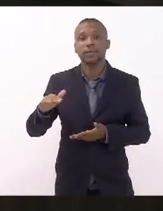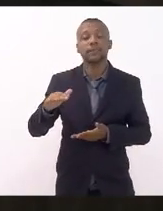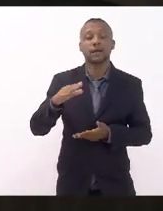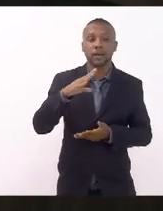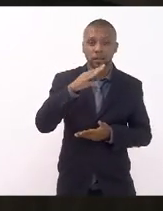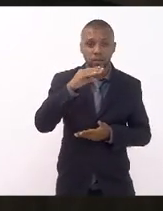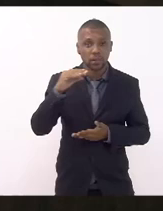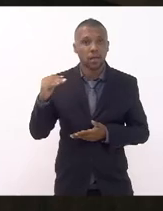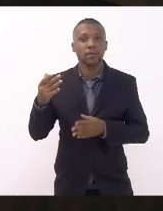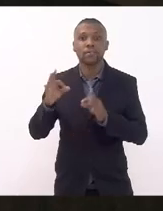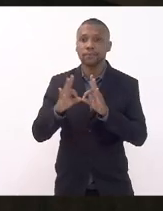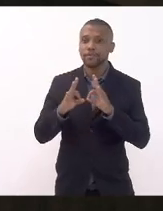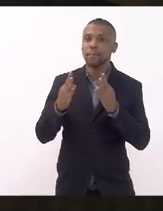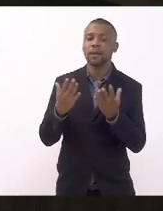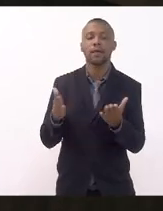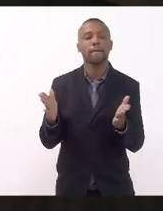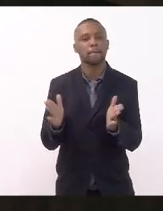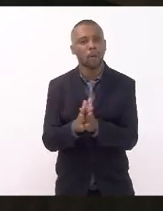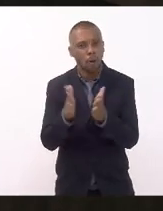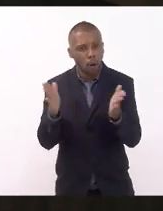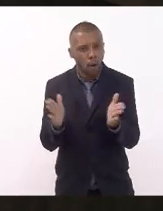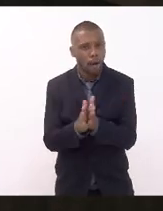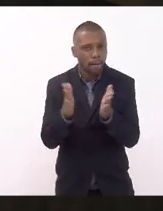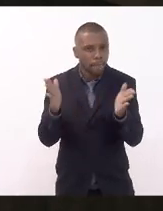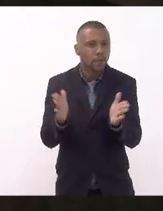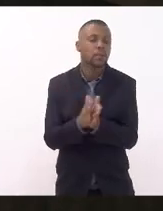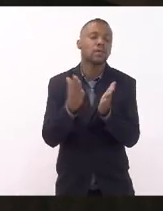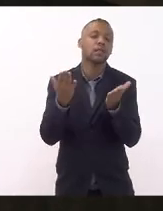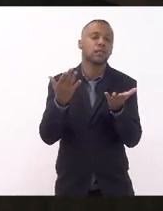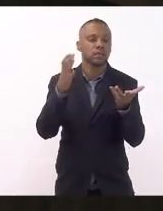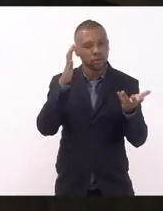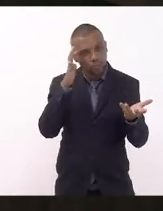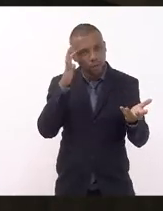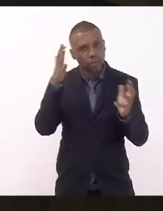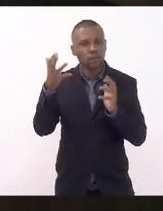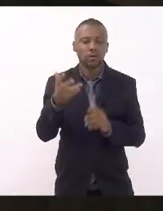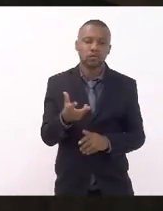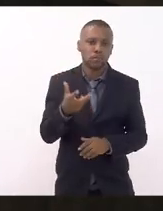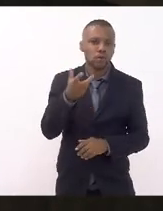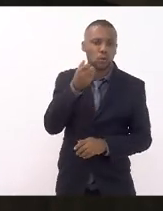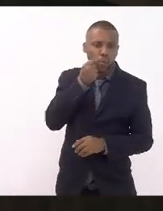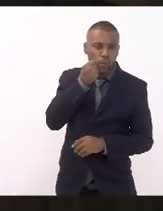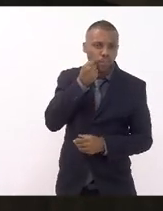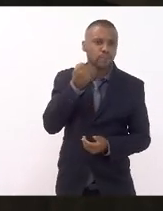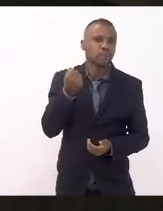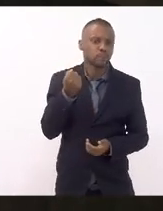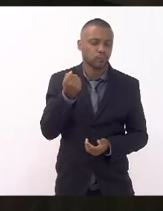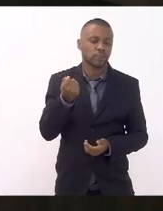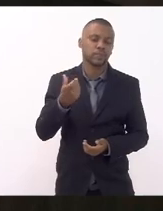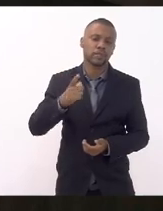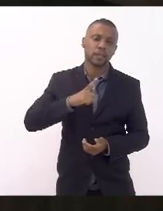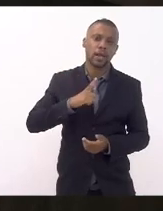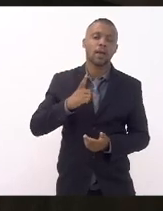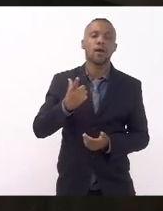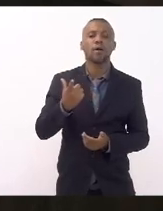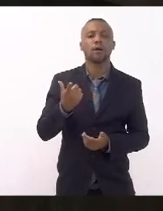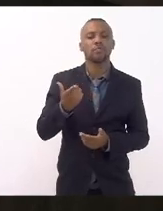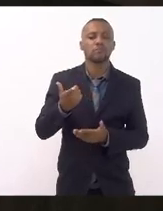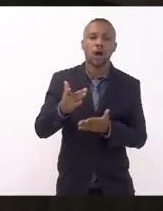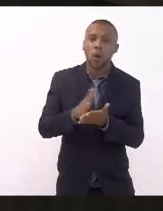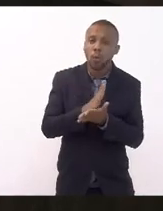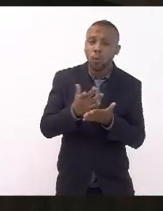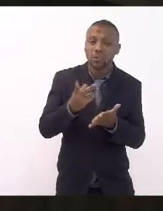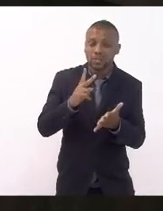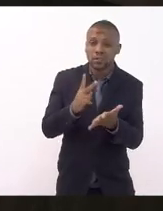de famílias de baixa renda em situação de orfandade que tenham perdido seus